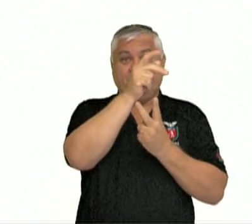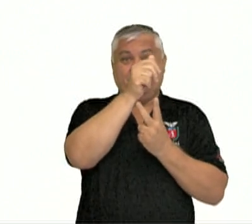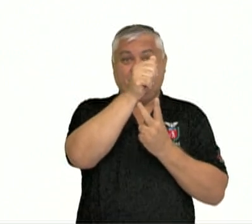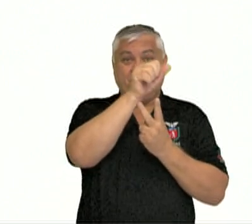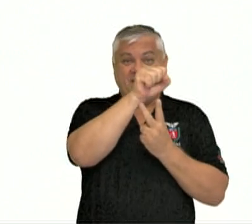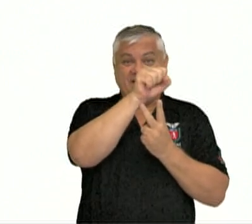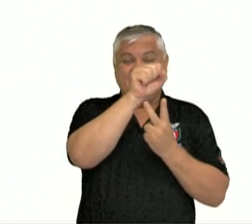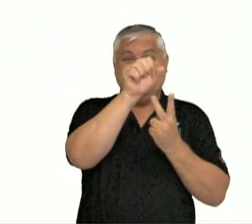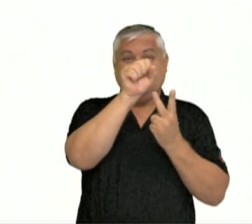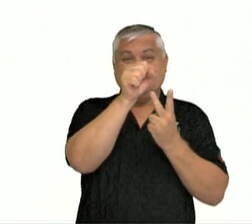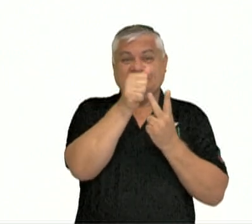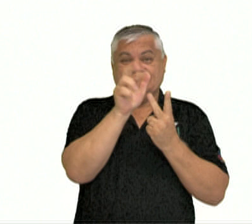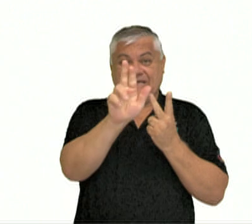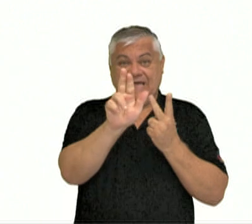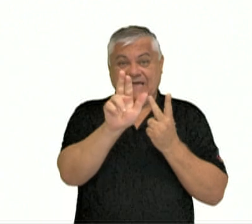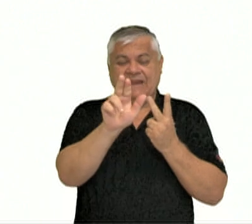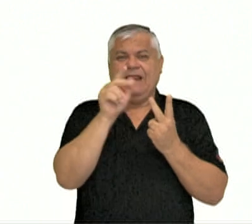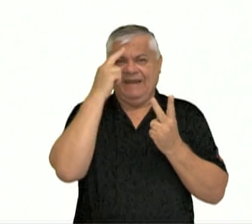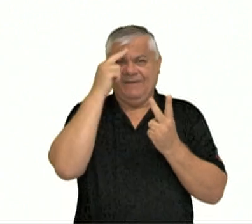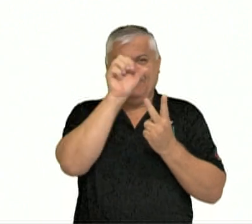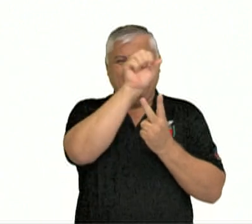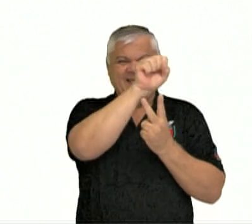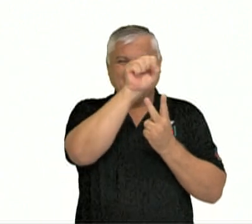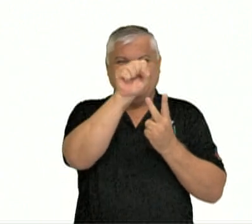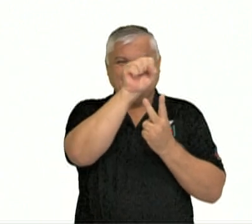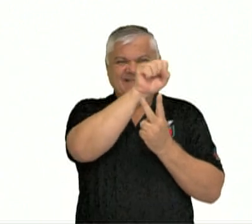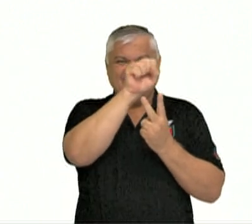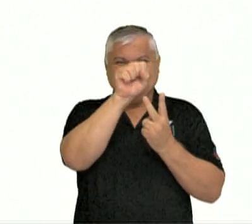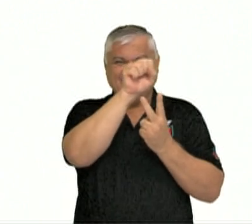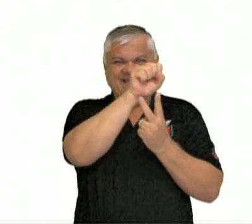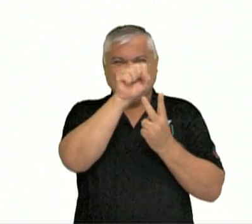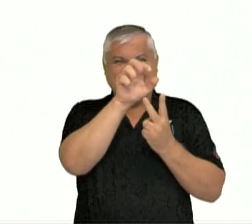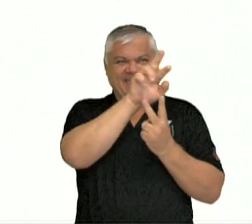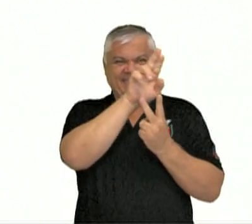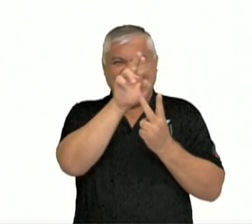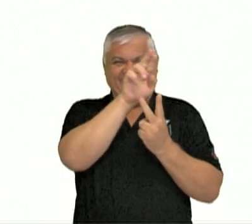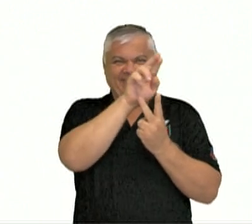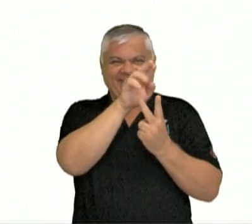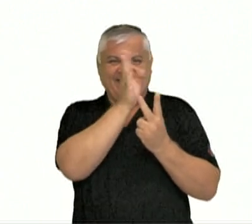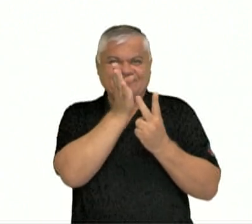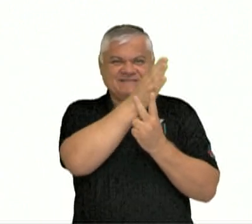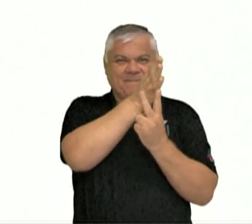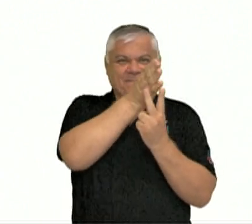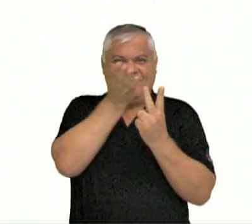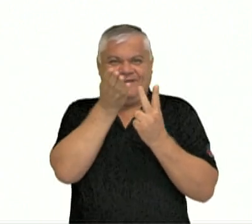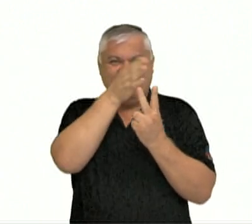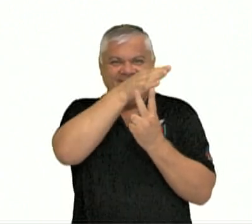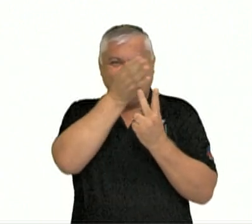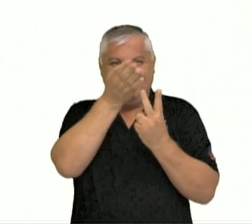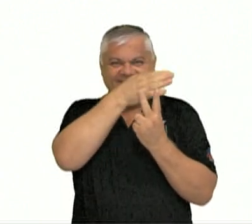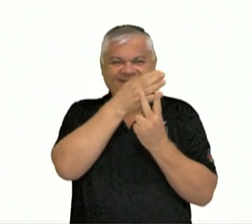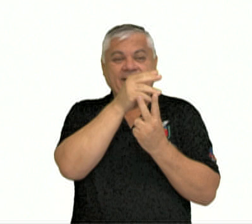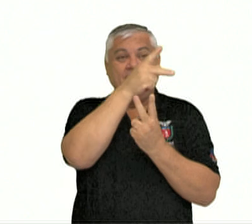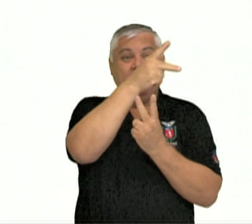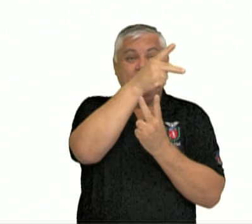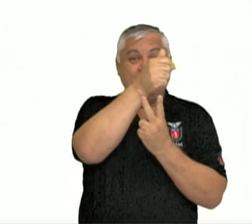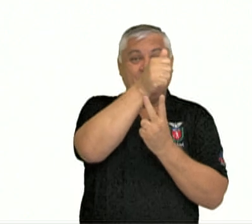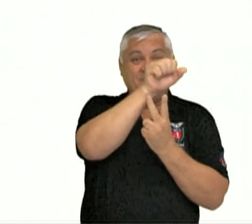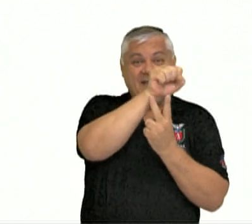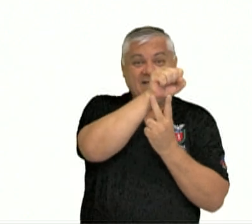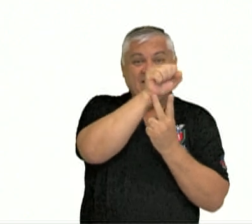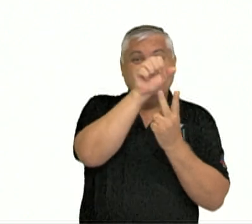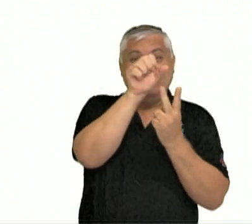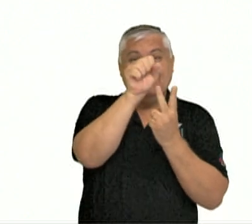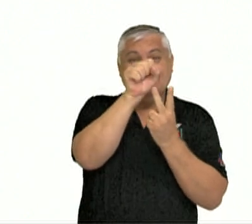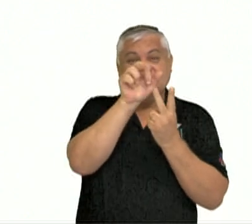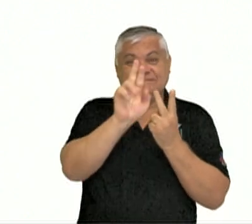Passar, né? Lembre quando eu tenho dois S's ou dois R's, um deles fica em uma sílaba e o outro vai para a